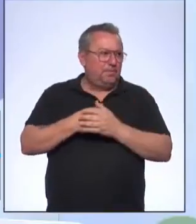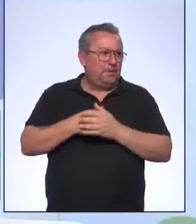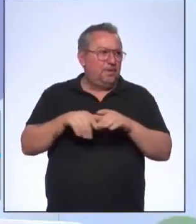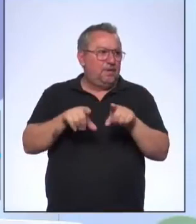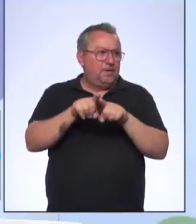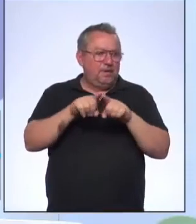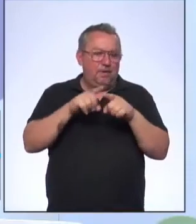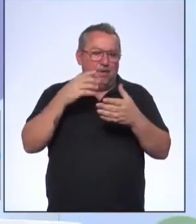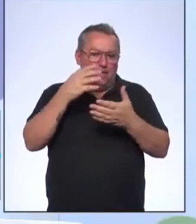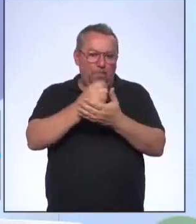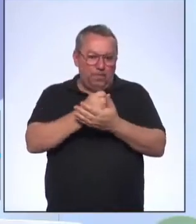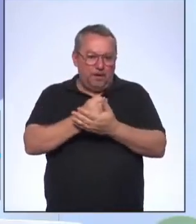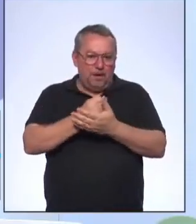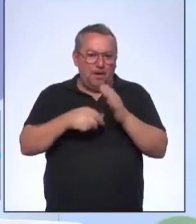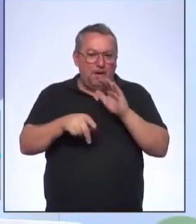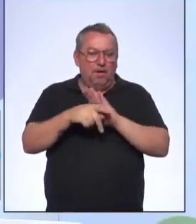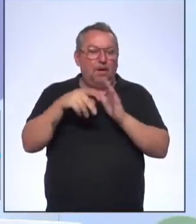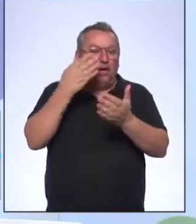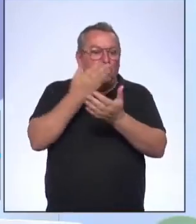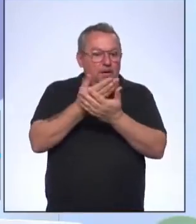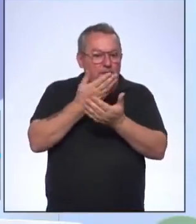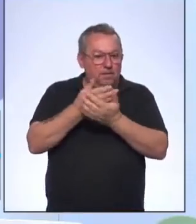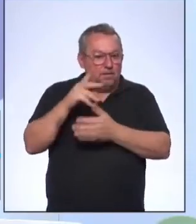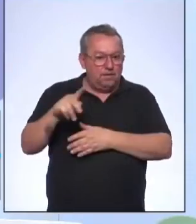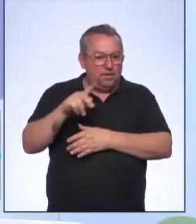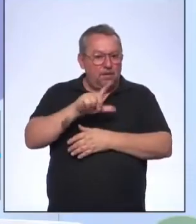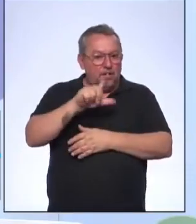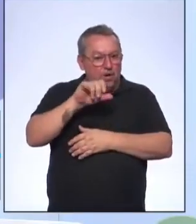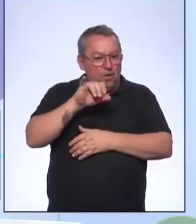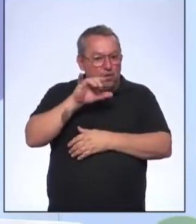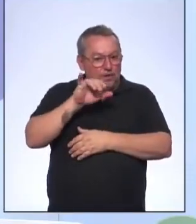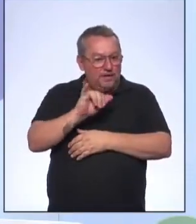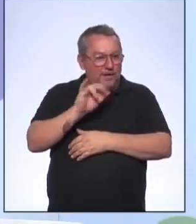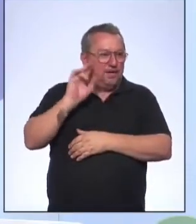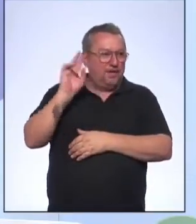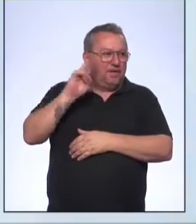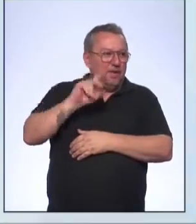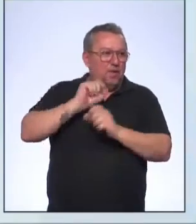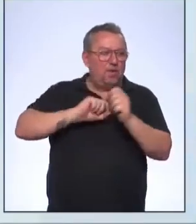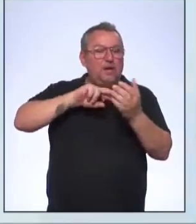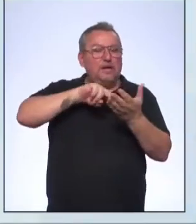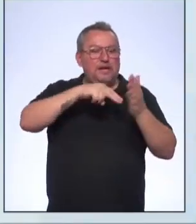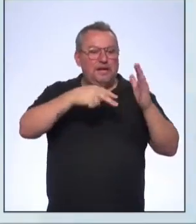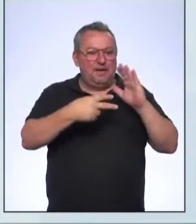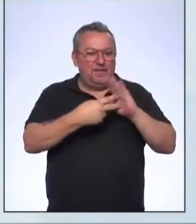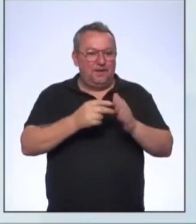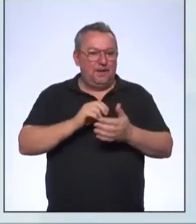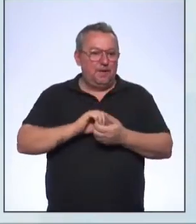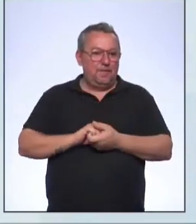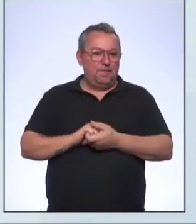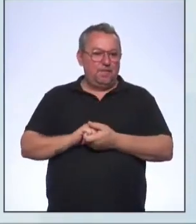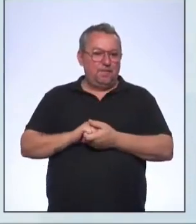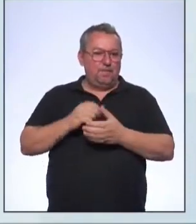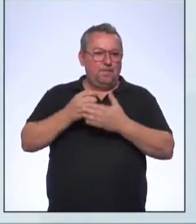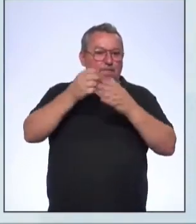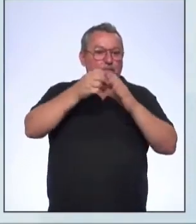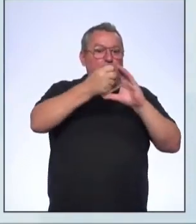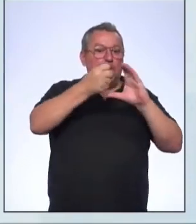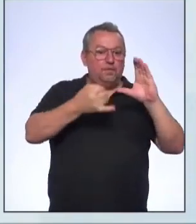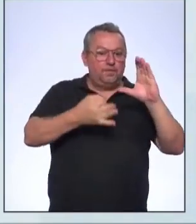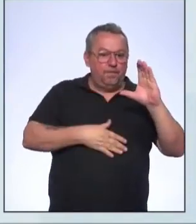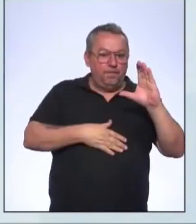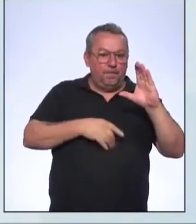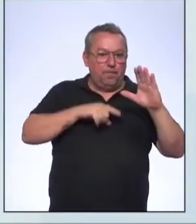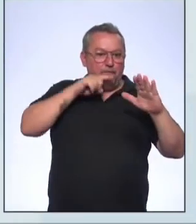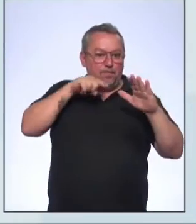Então, eu peguei um recorte aí da aula da professora Lucy, para a gente relembrar o que é a reportagem, tá? Então, vamos lá. Definição de